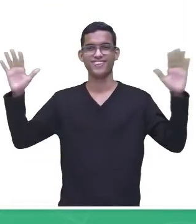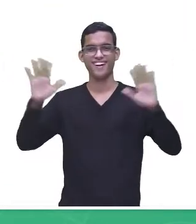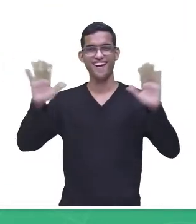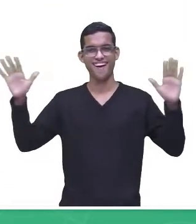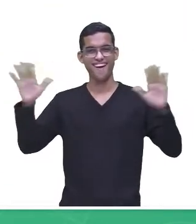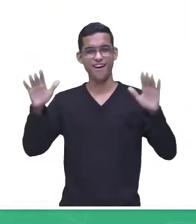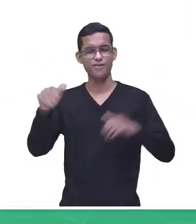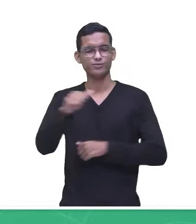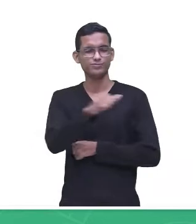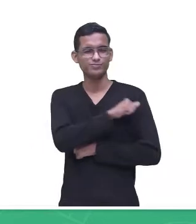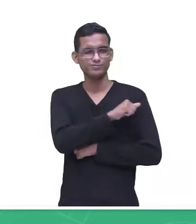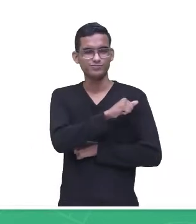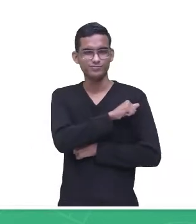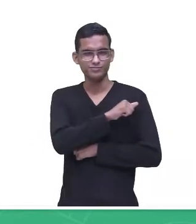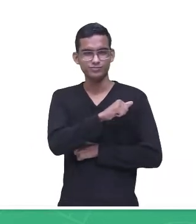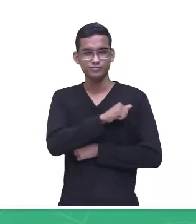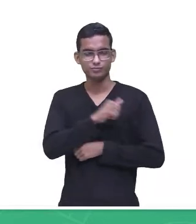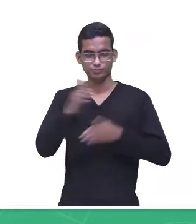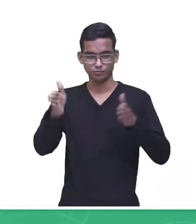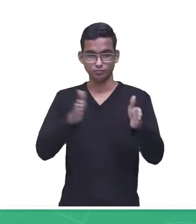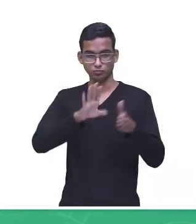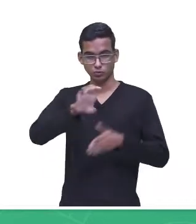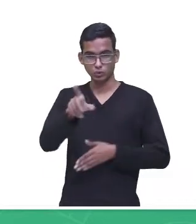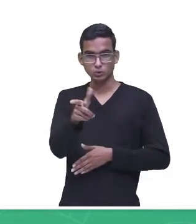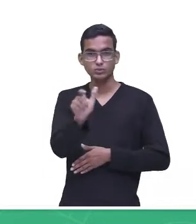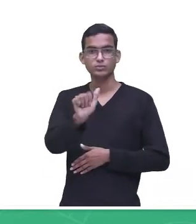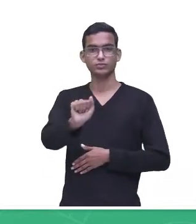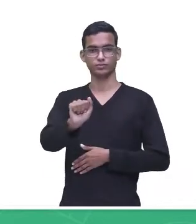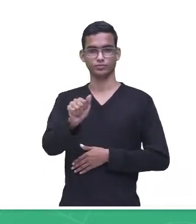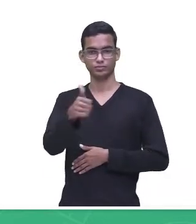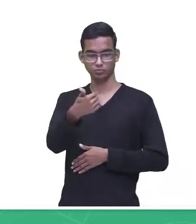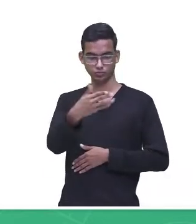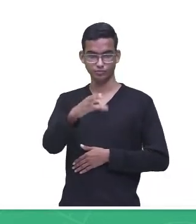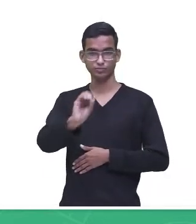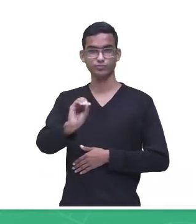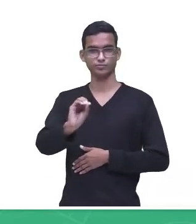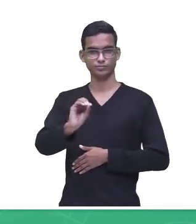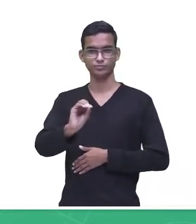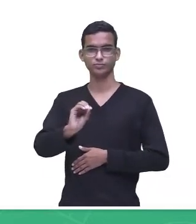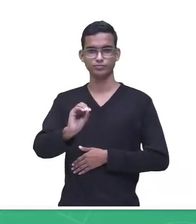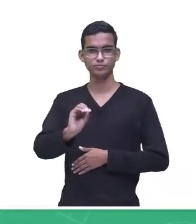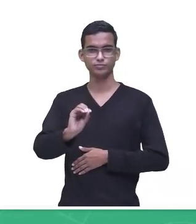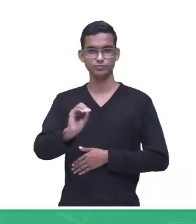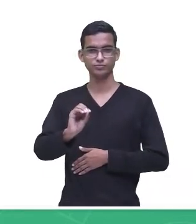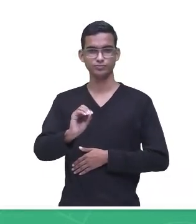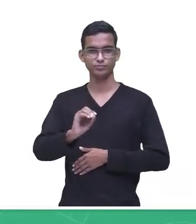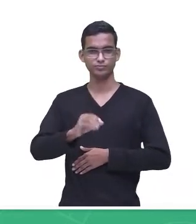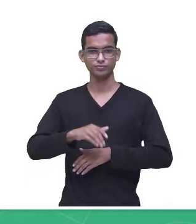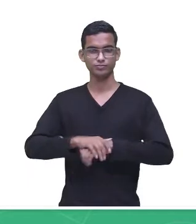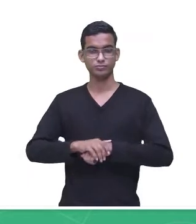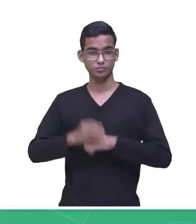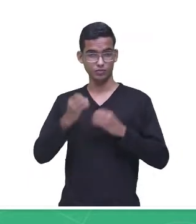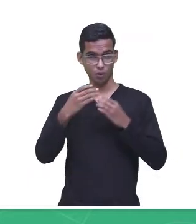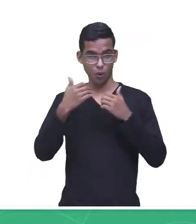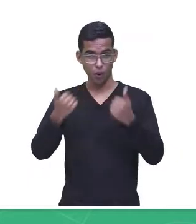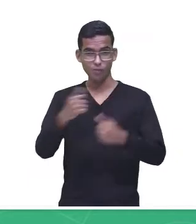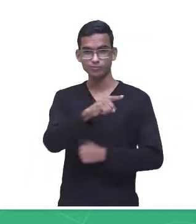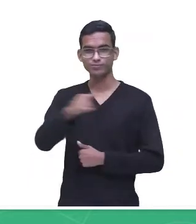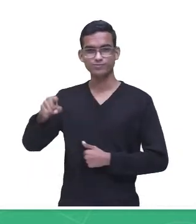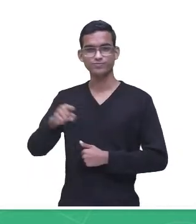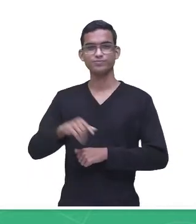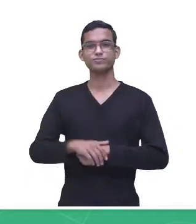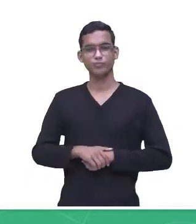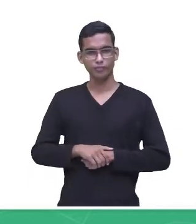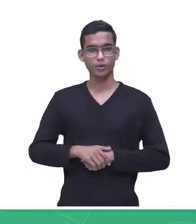meus queridos alunos do EJA, né? 10ª etapa, ensino médio, tudo bem com vocês? Estamos